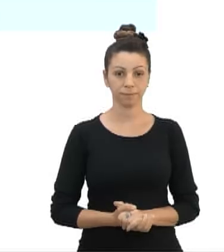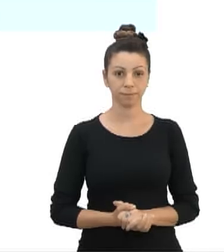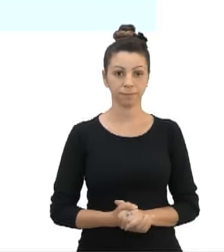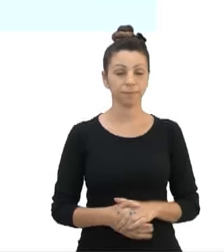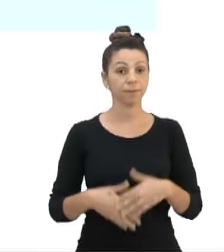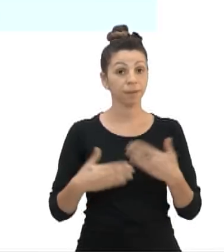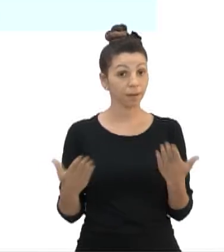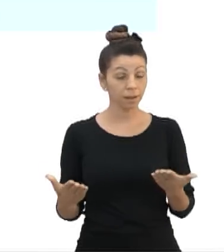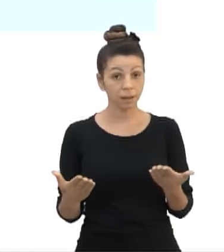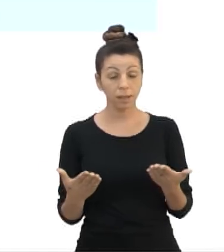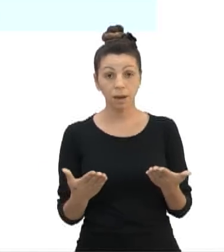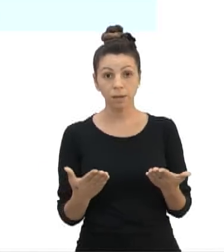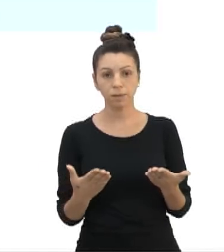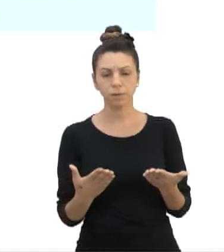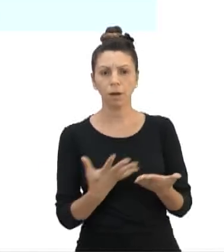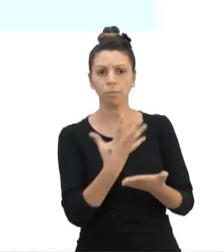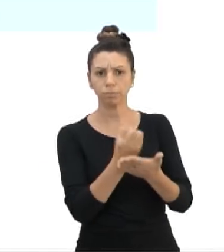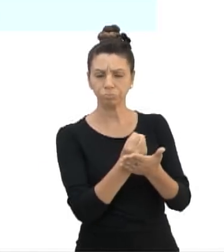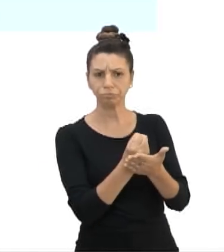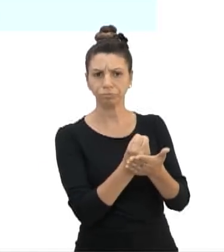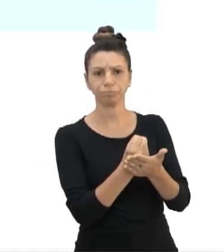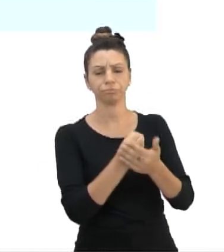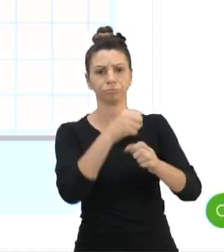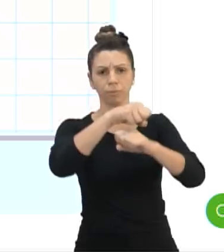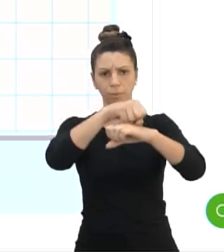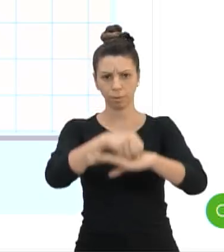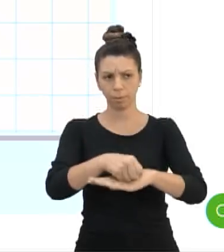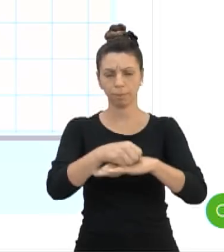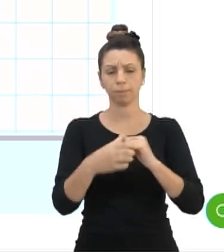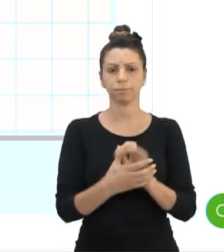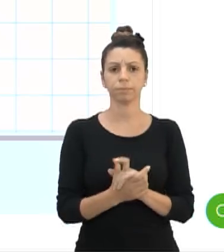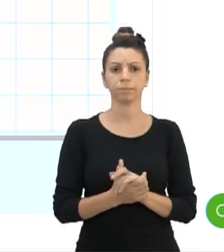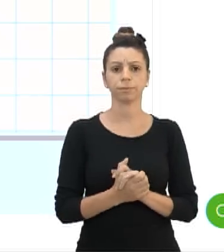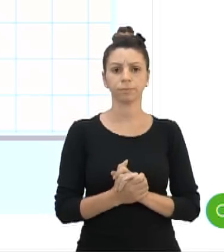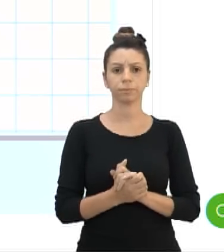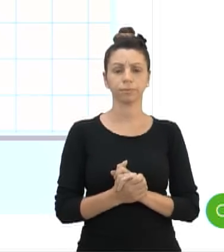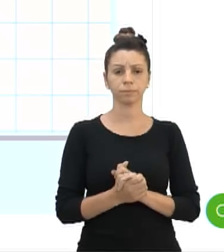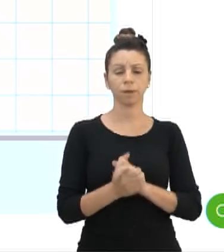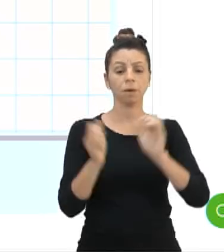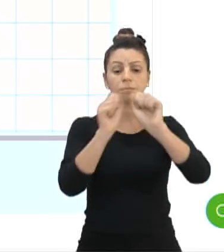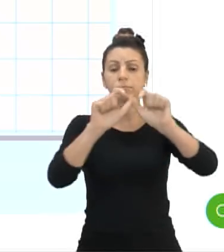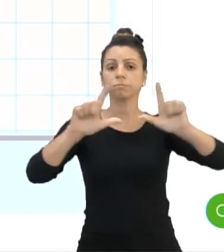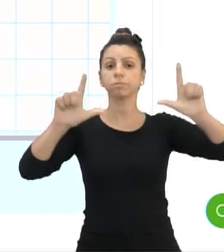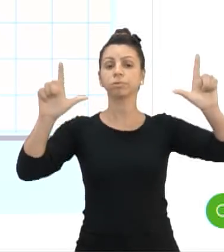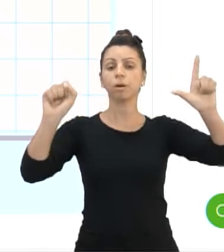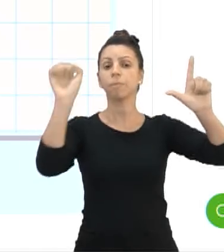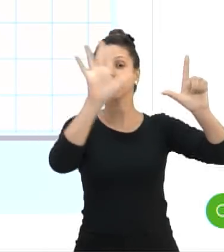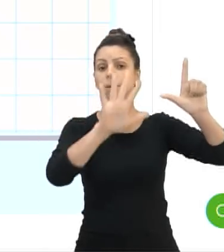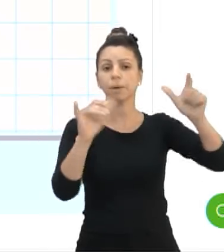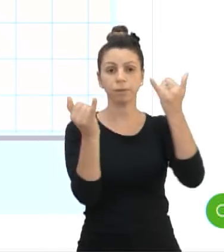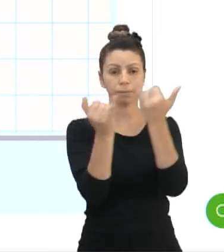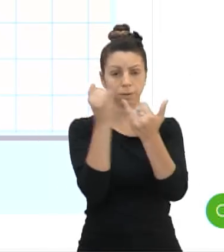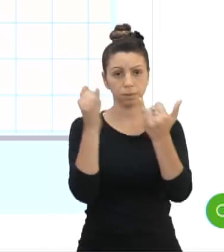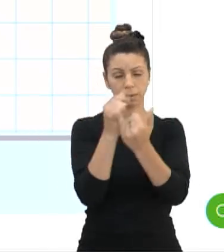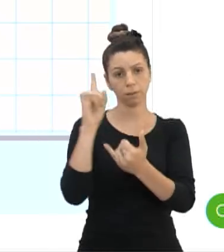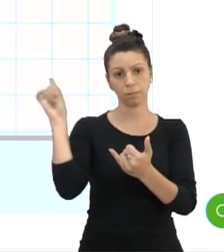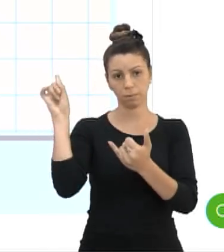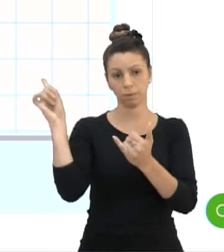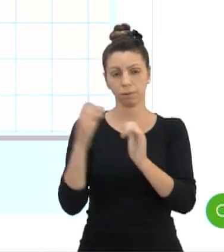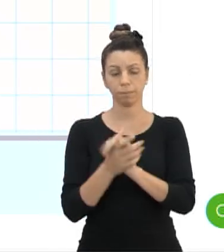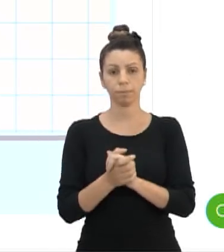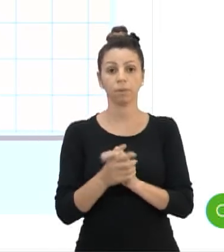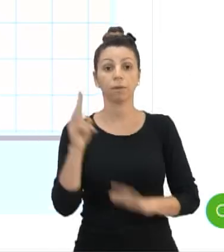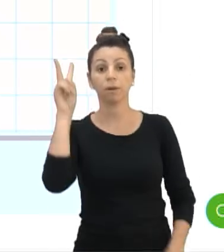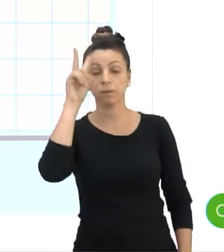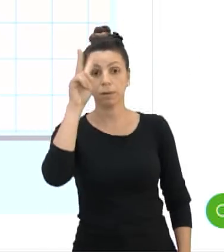E aí, senhores, abriram o aplicativo? Então, quando vocês abrirem, vocês vão ter uma imagem semelhante a esta. Eu quero lembrar vocês, assim